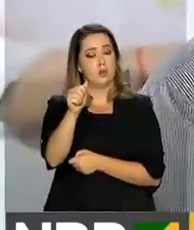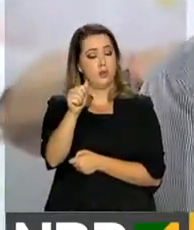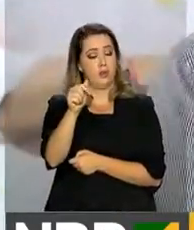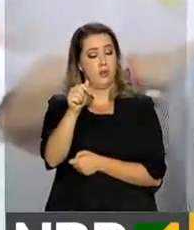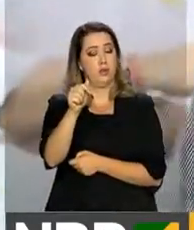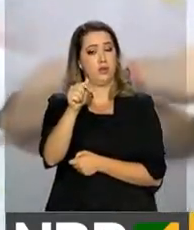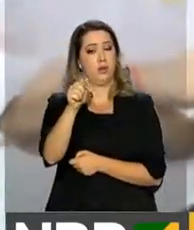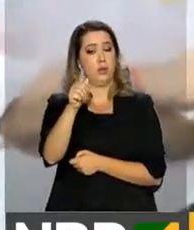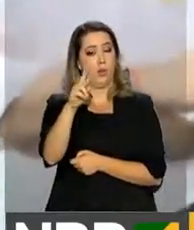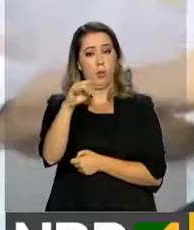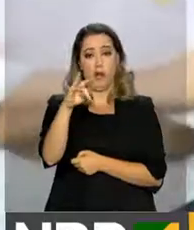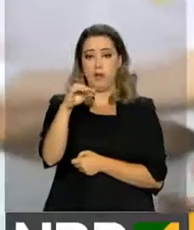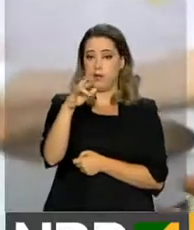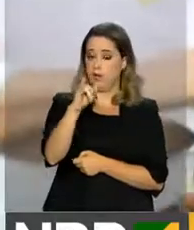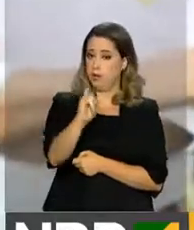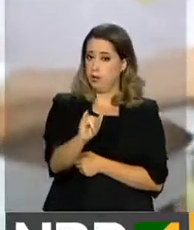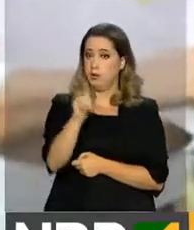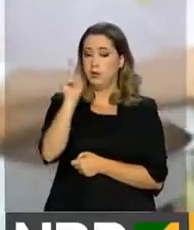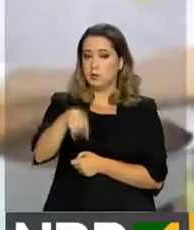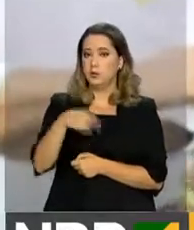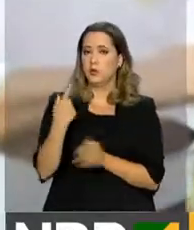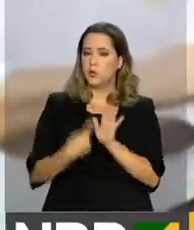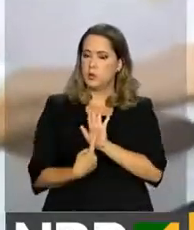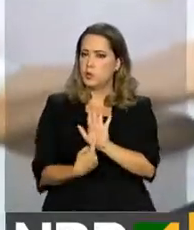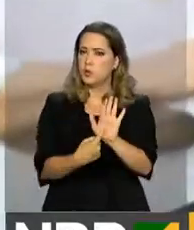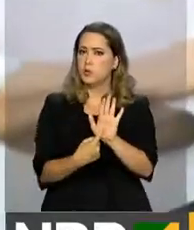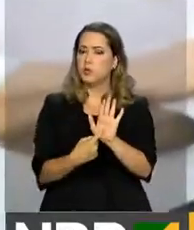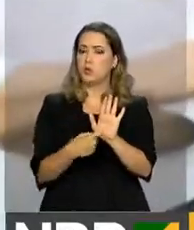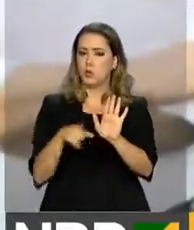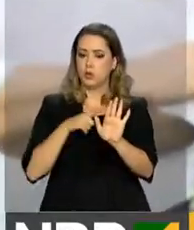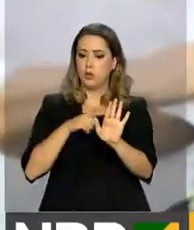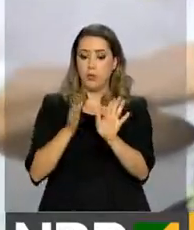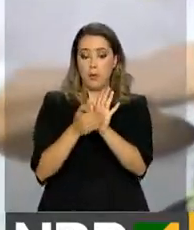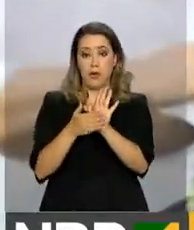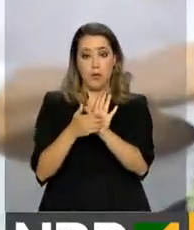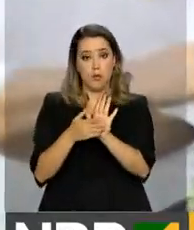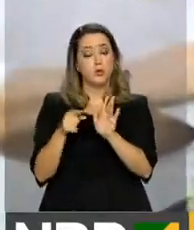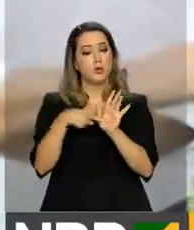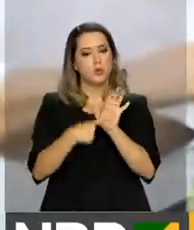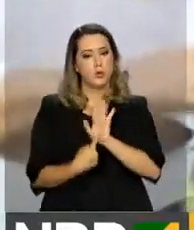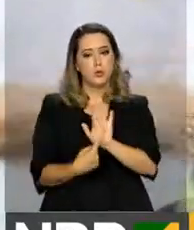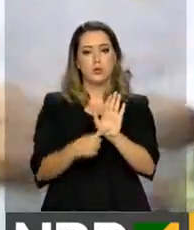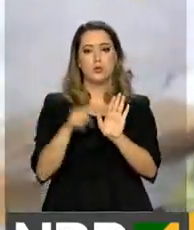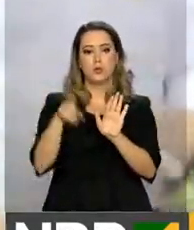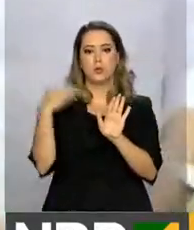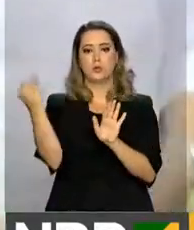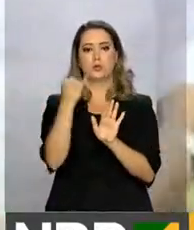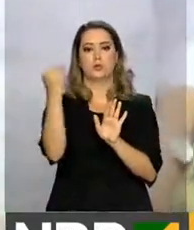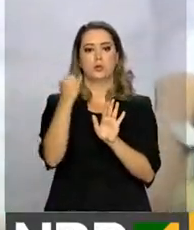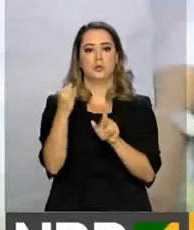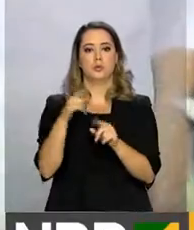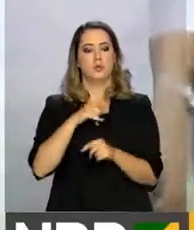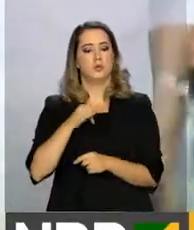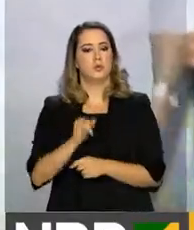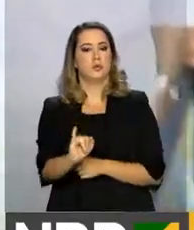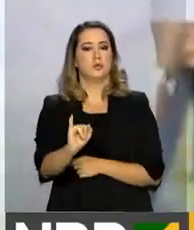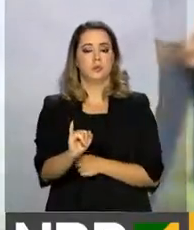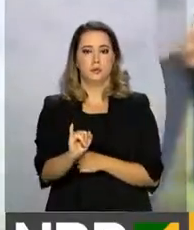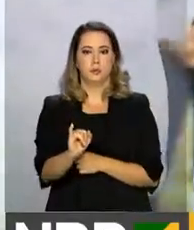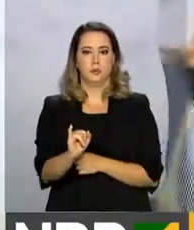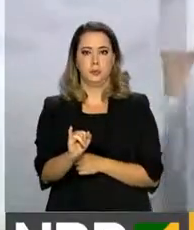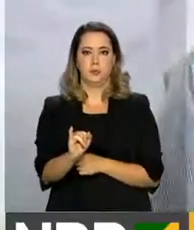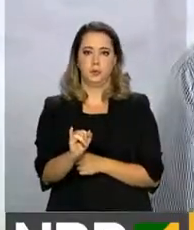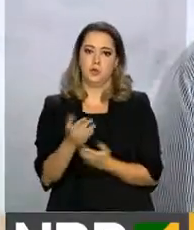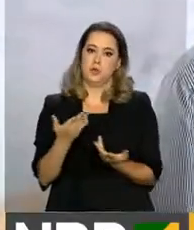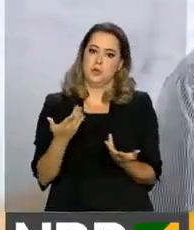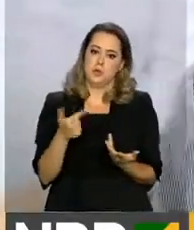E ficou nítido que, como disse ao ministro Zequinha Sarney, que este é um dado fundamental. Se